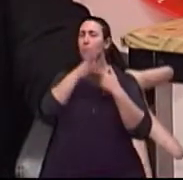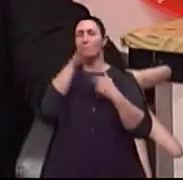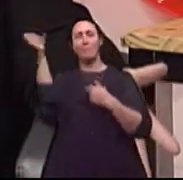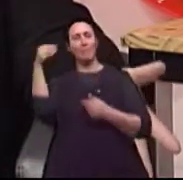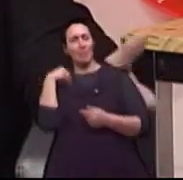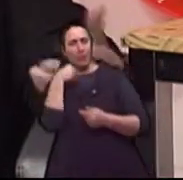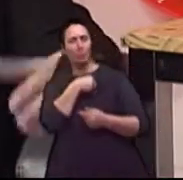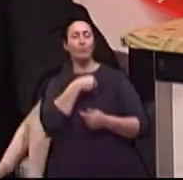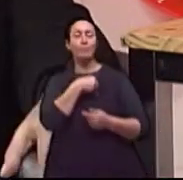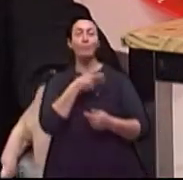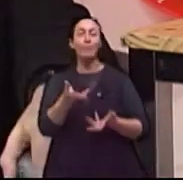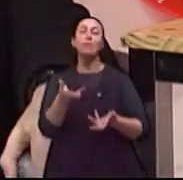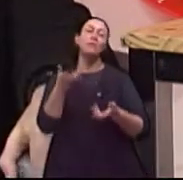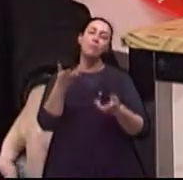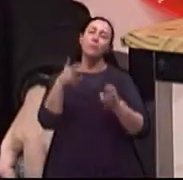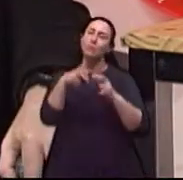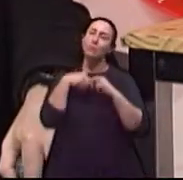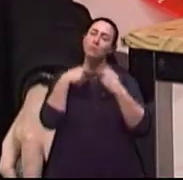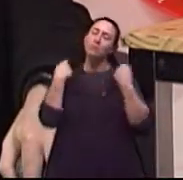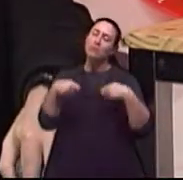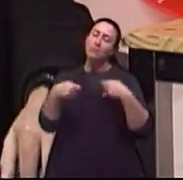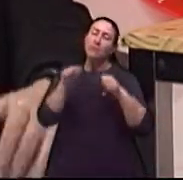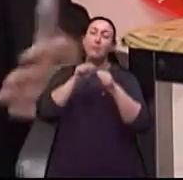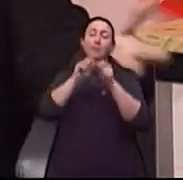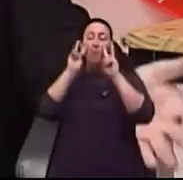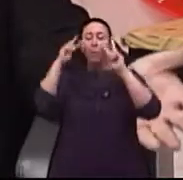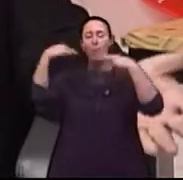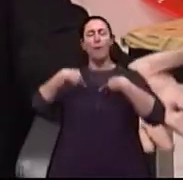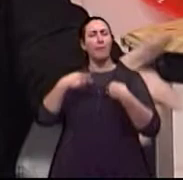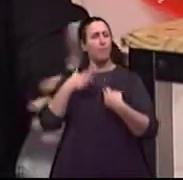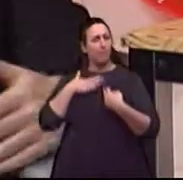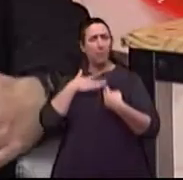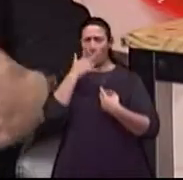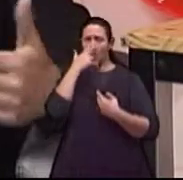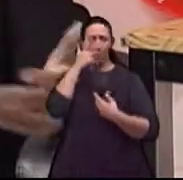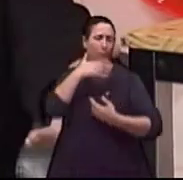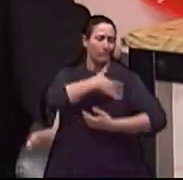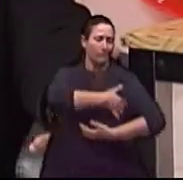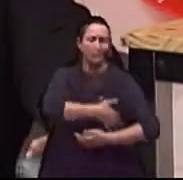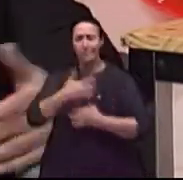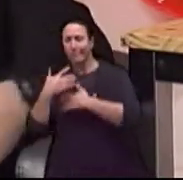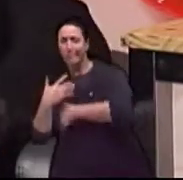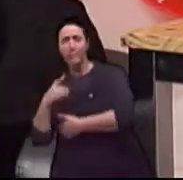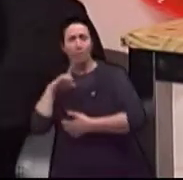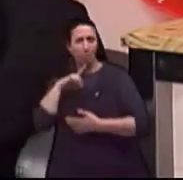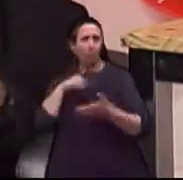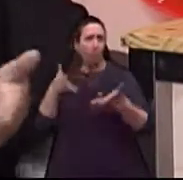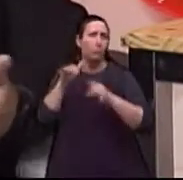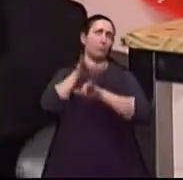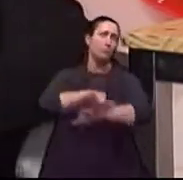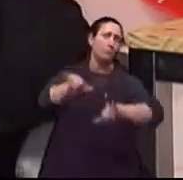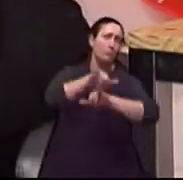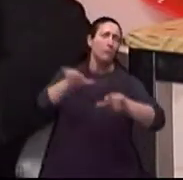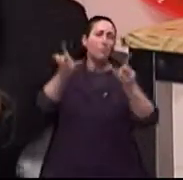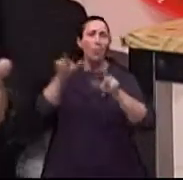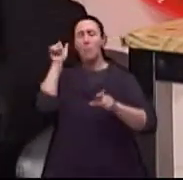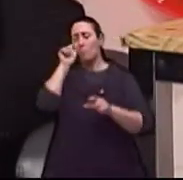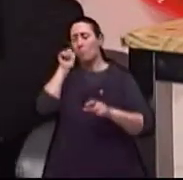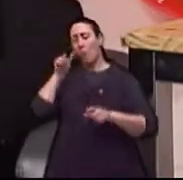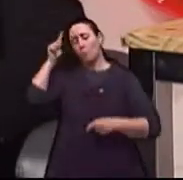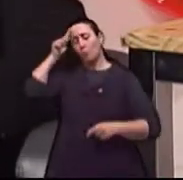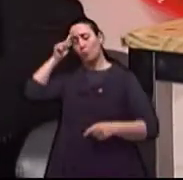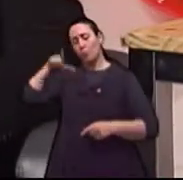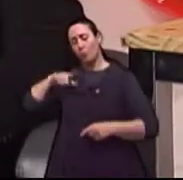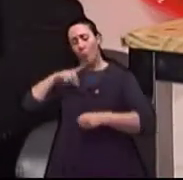desconfiar de algo E para isso tem que fazer o Walter exame do mesmo jeito que o câncer de mama hoje é divulgado alto exame das mulheres fazem